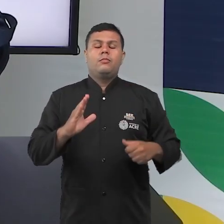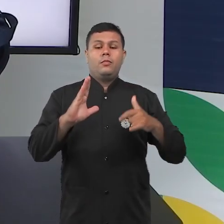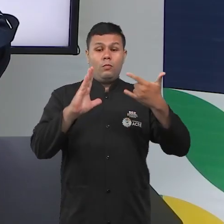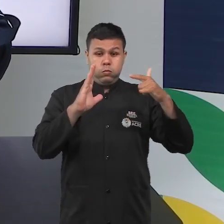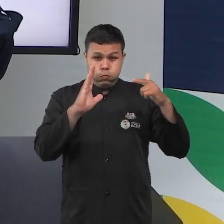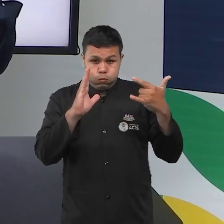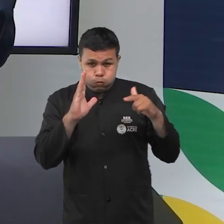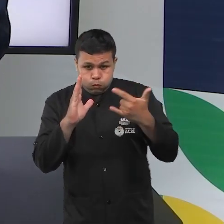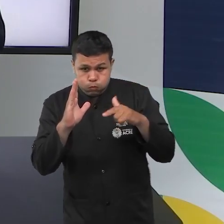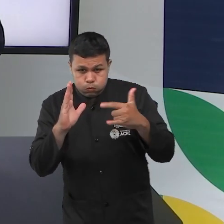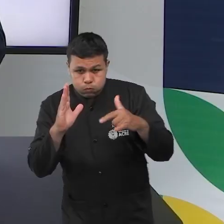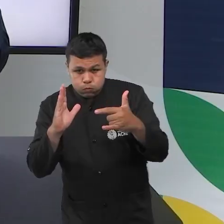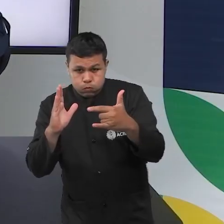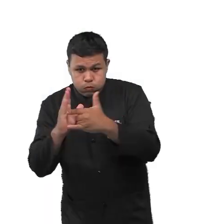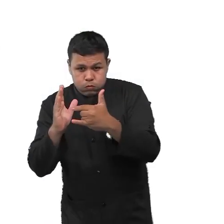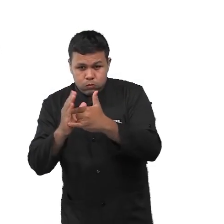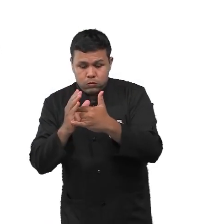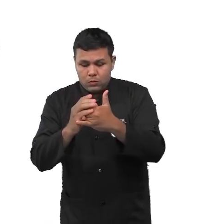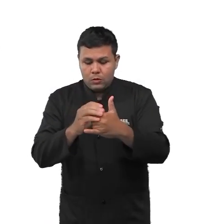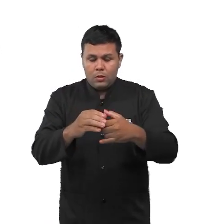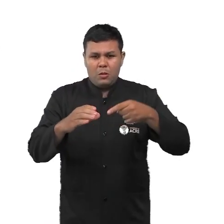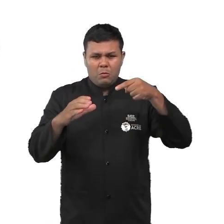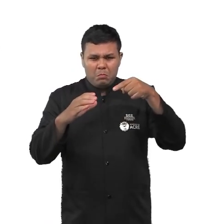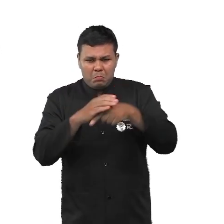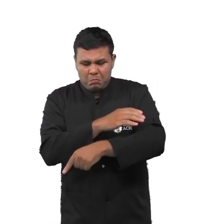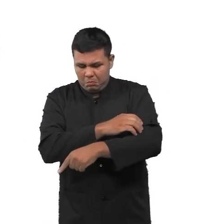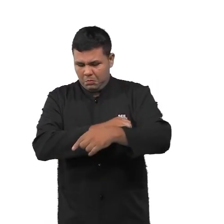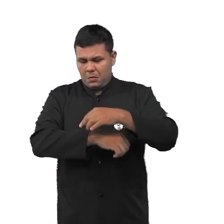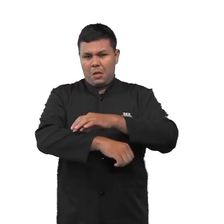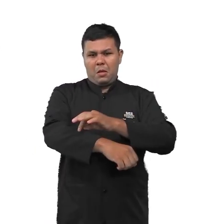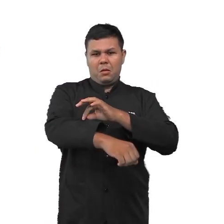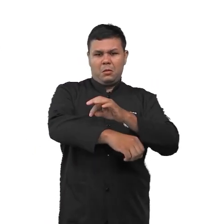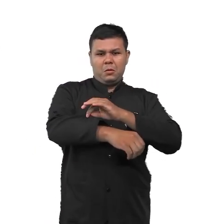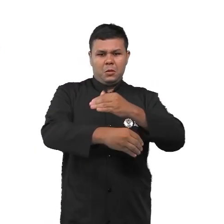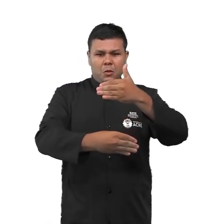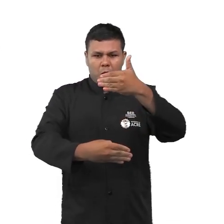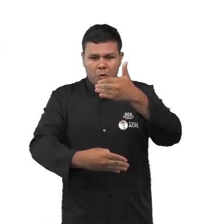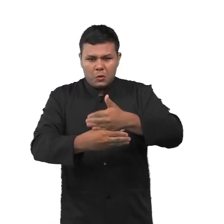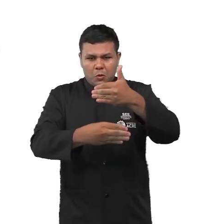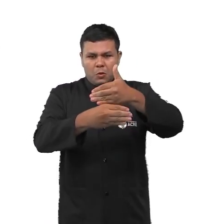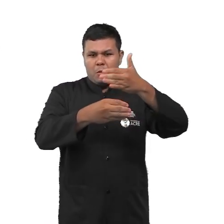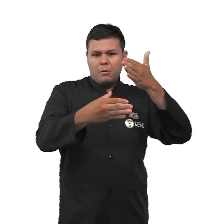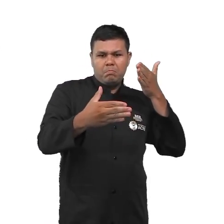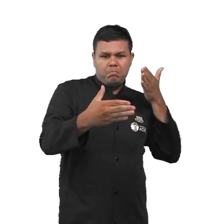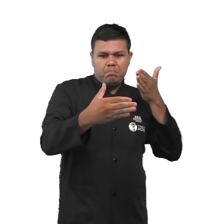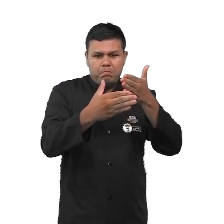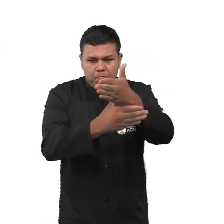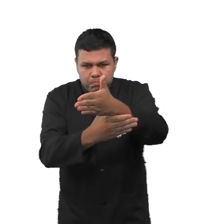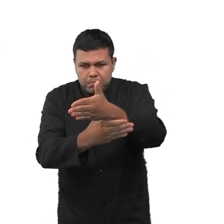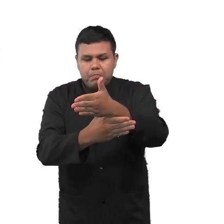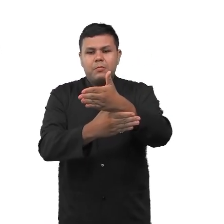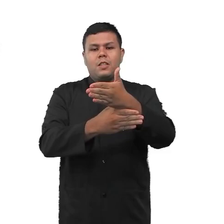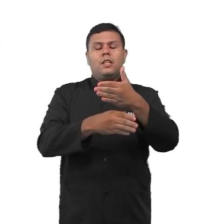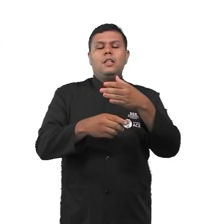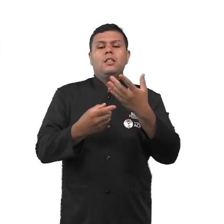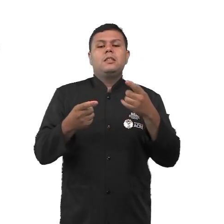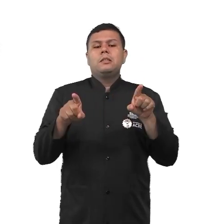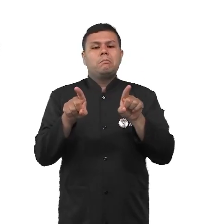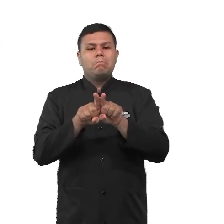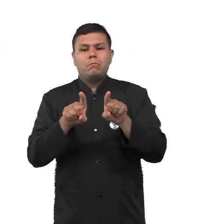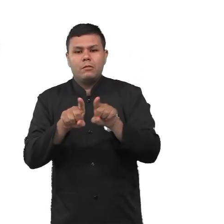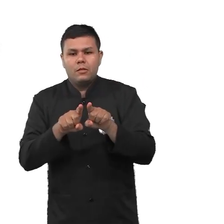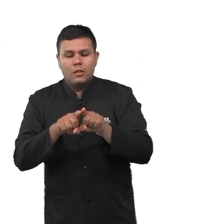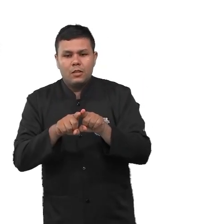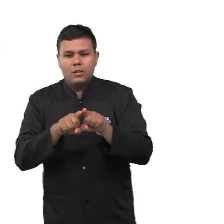ela atravessa sua roupa, ela atravessa uma parede de concreto, ela vai atravessar um muro, ela vai atravessar